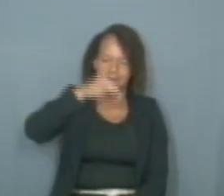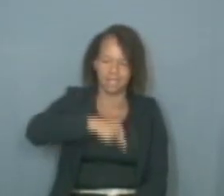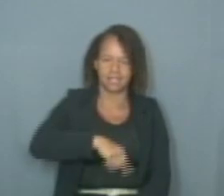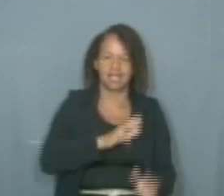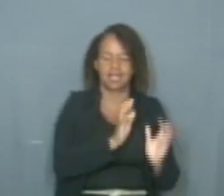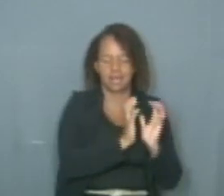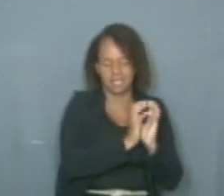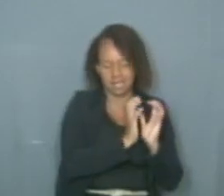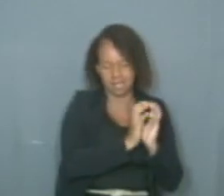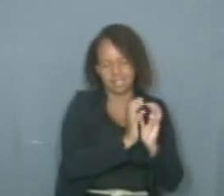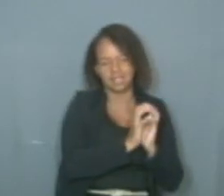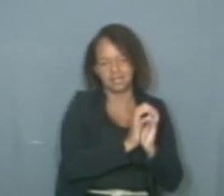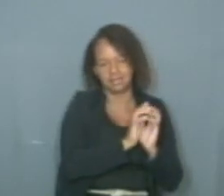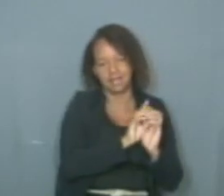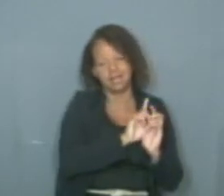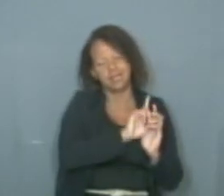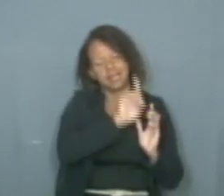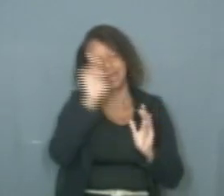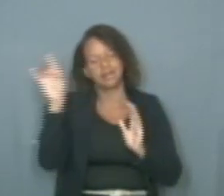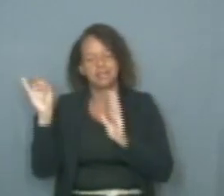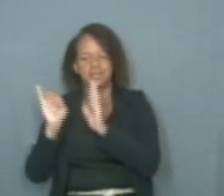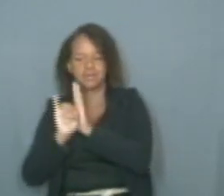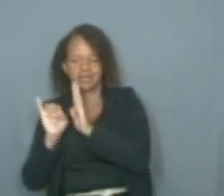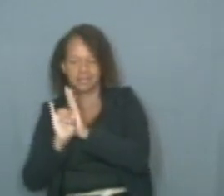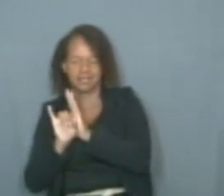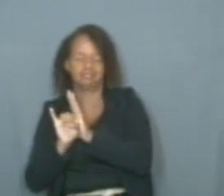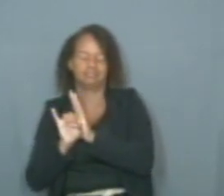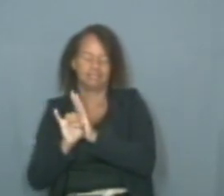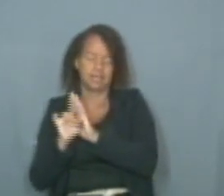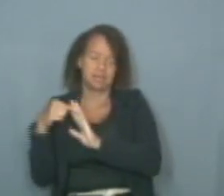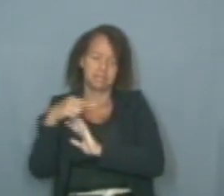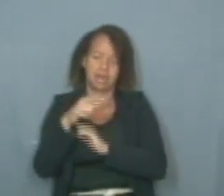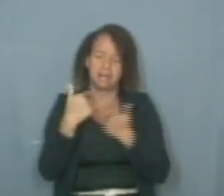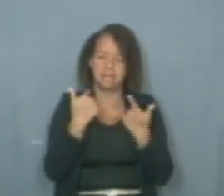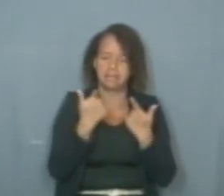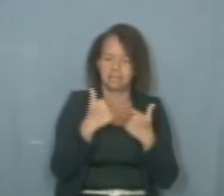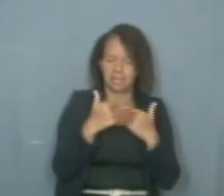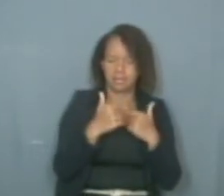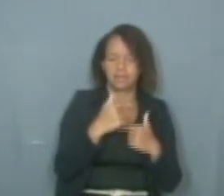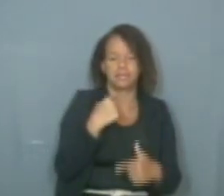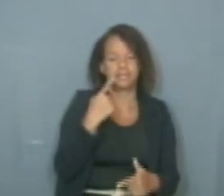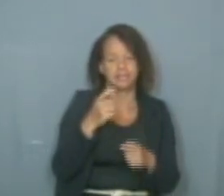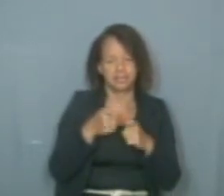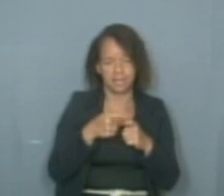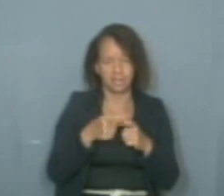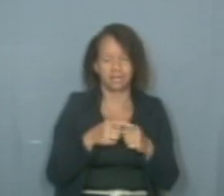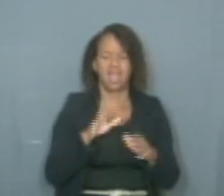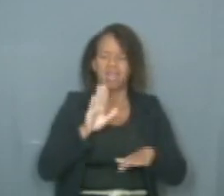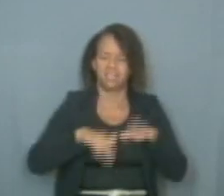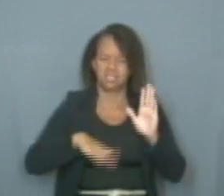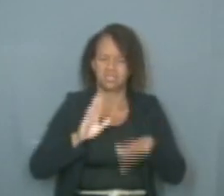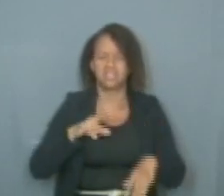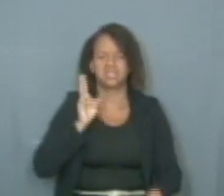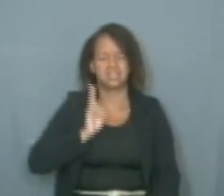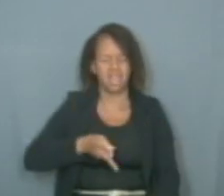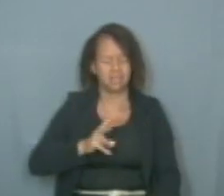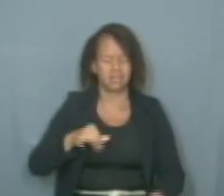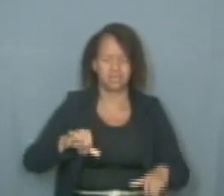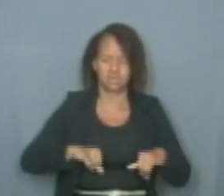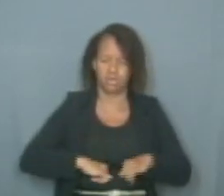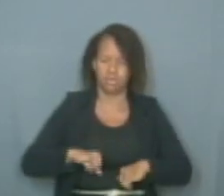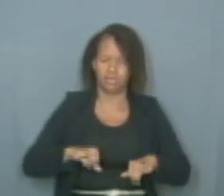Recife, invariavelmente uma pessoa para o médico. E na grande maioria das vezes, eram pessoas que estavam